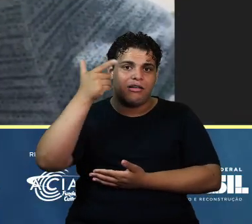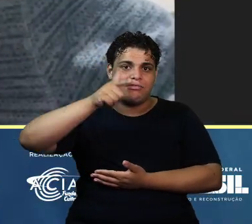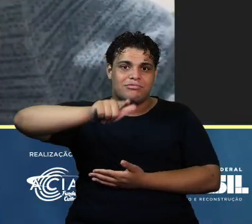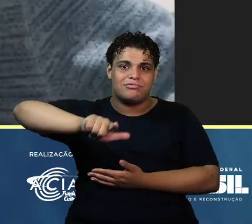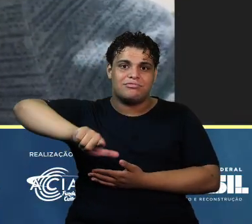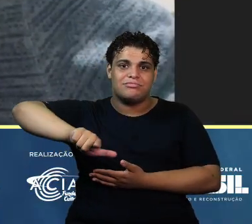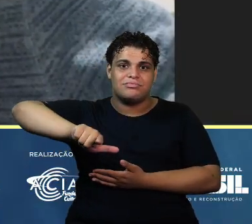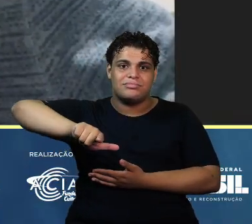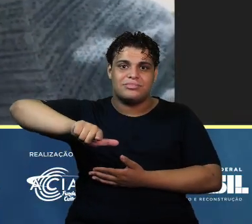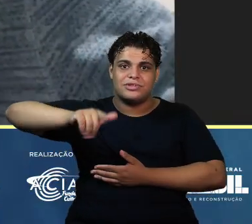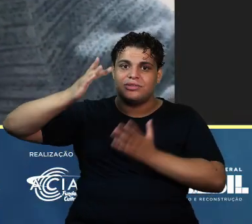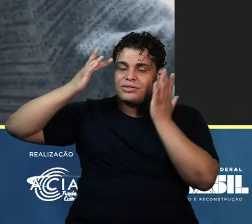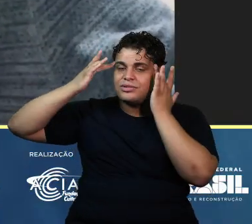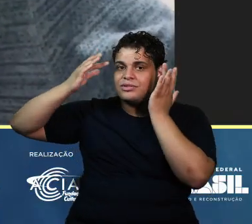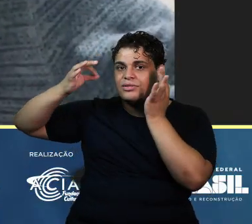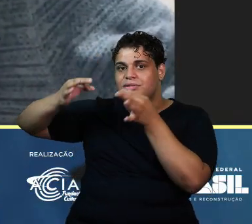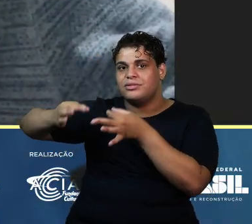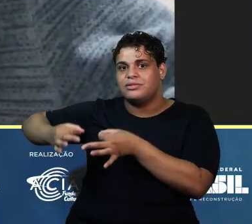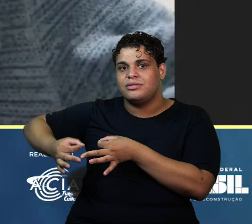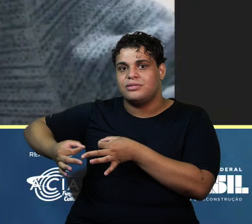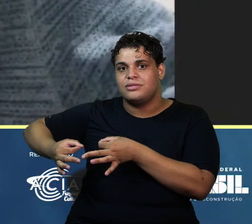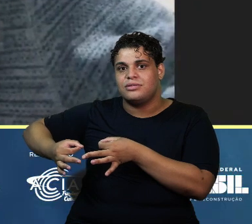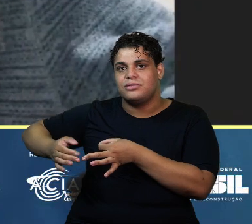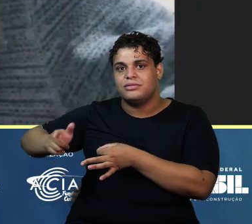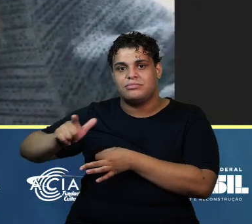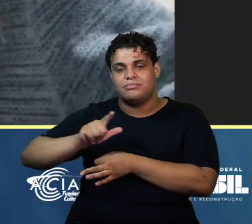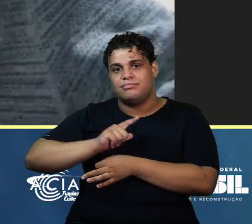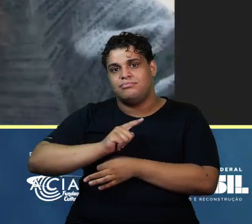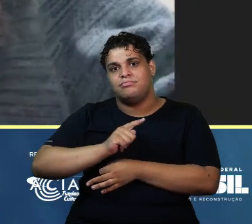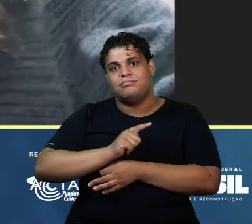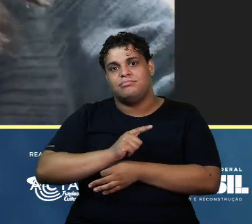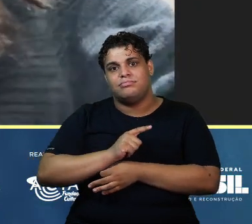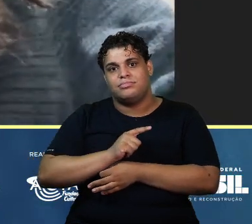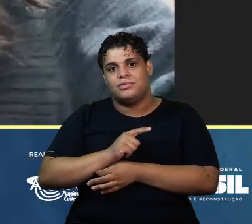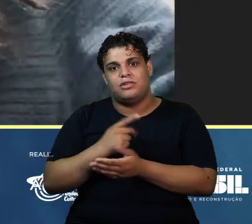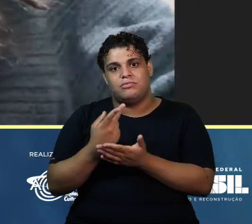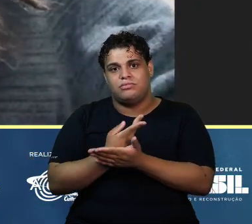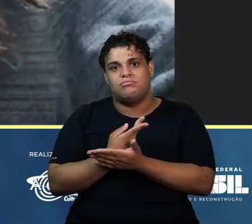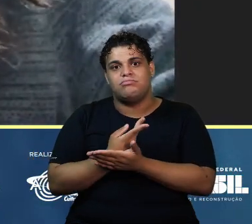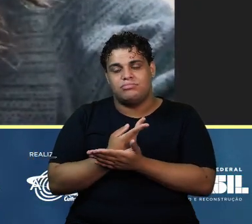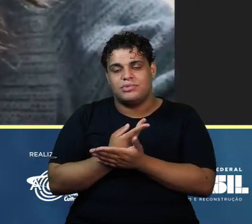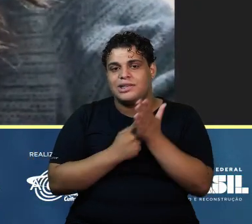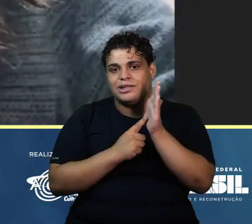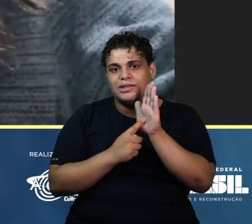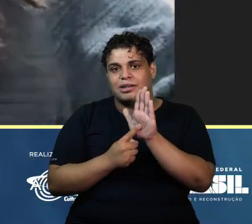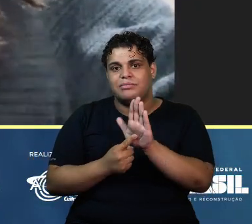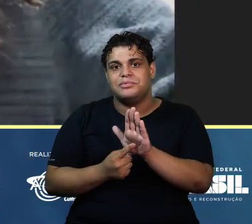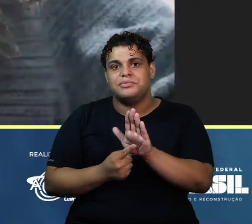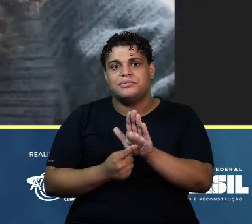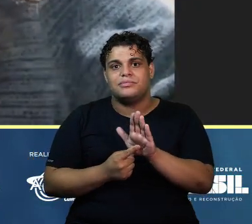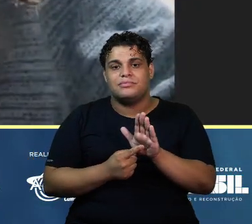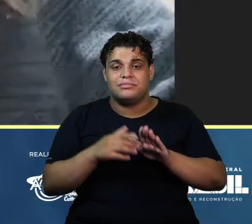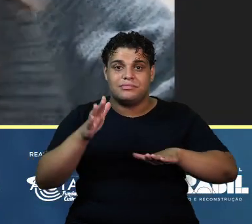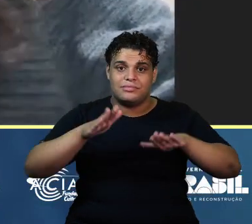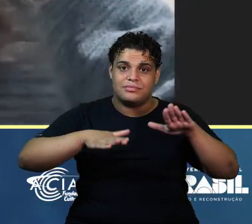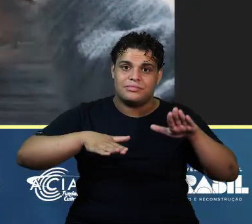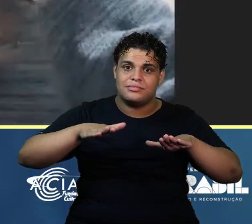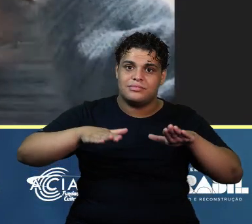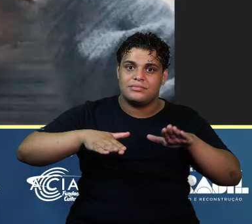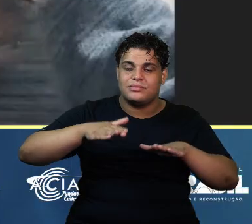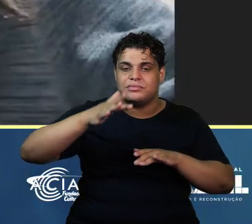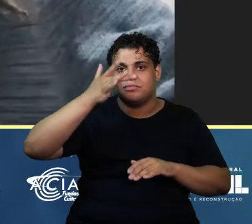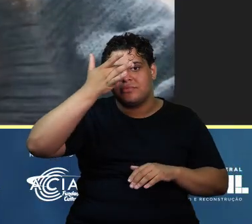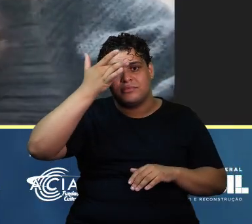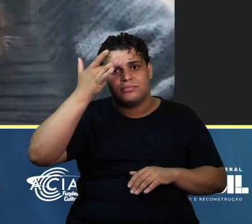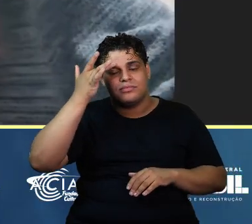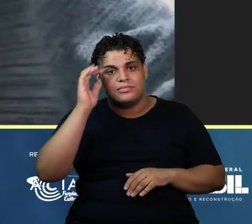nível de consciência, existiu algo para fazer ela chegar nesse nível. E muito provavelmente seja uma